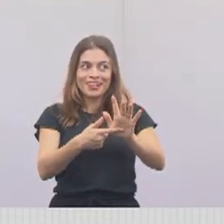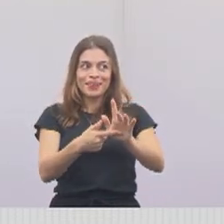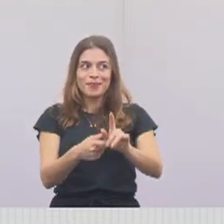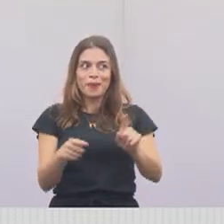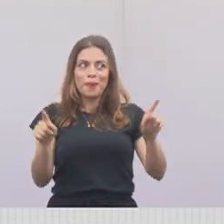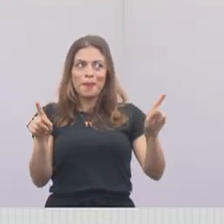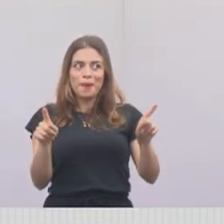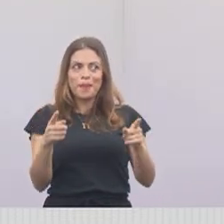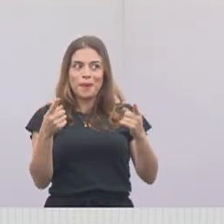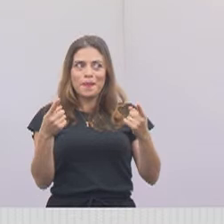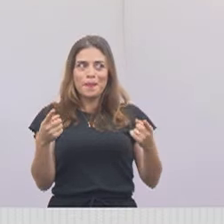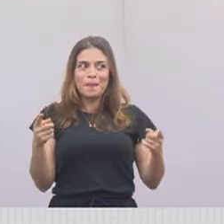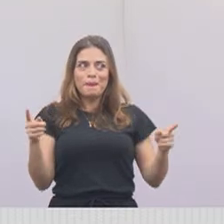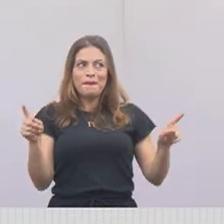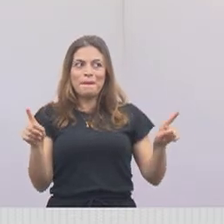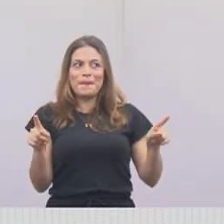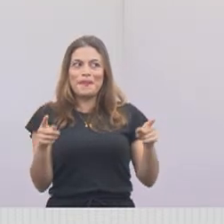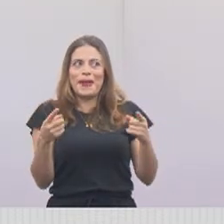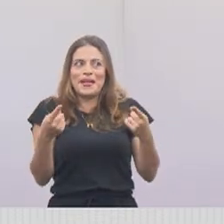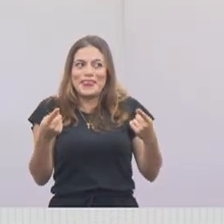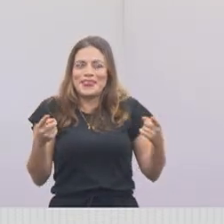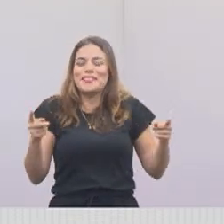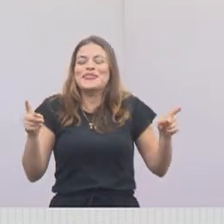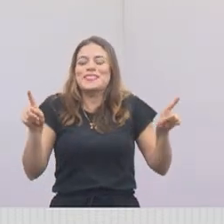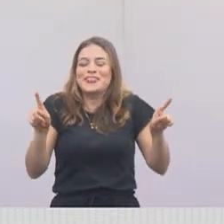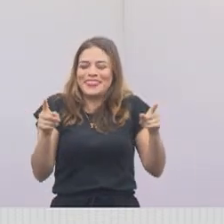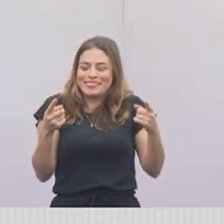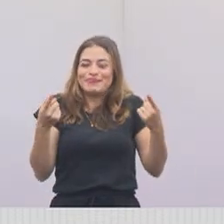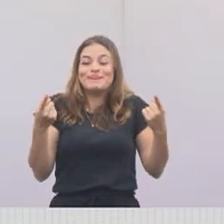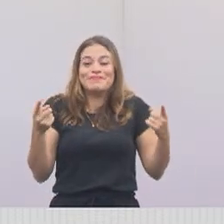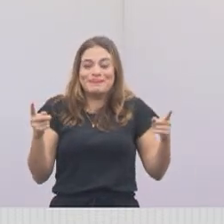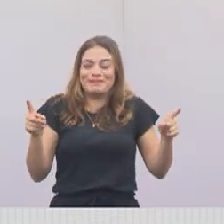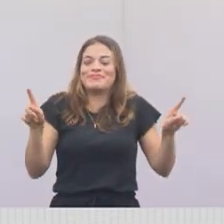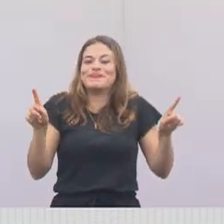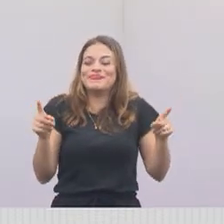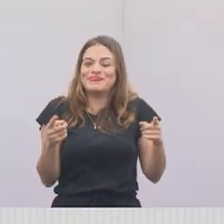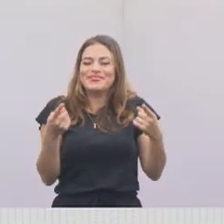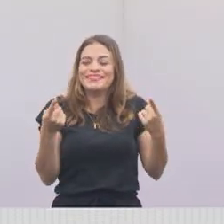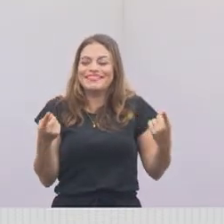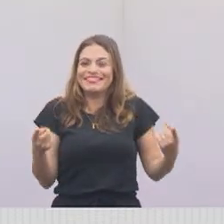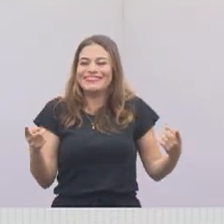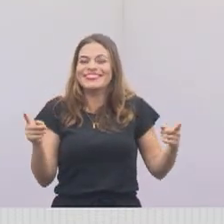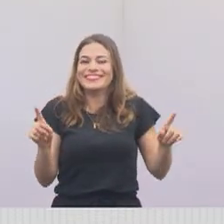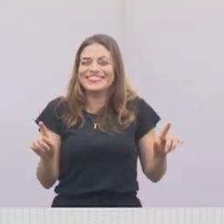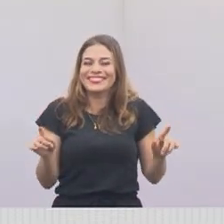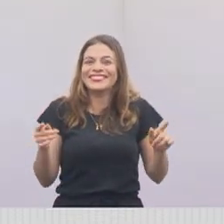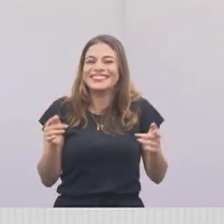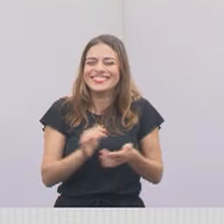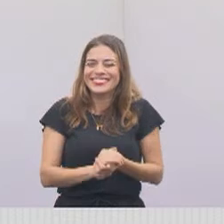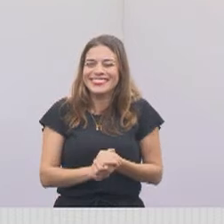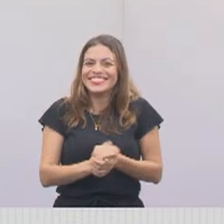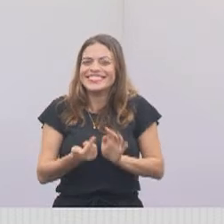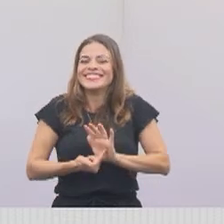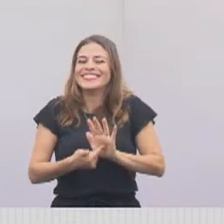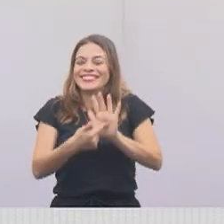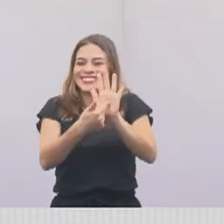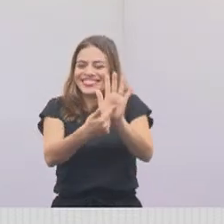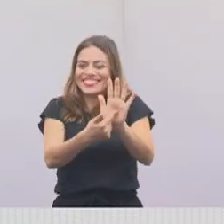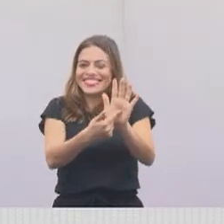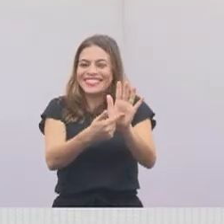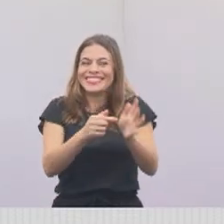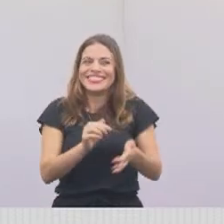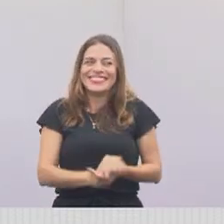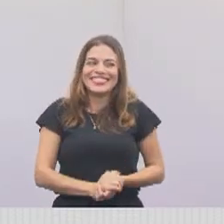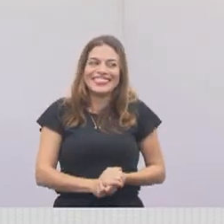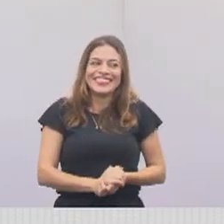é um evento cultural, então os pacientes e médicos vão ter a oportunidade também de se apresentar